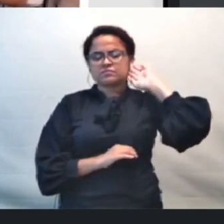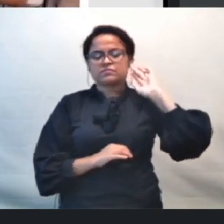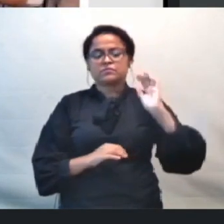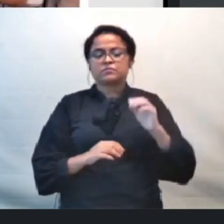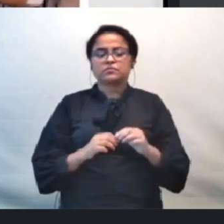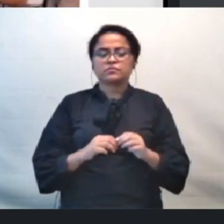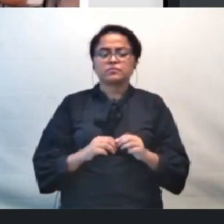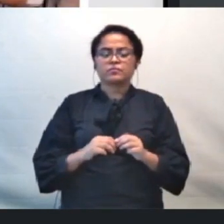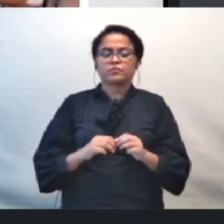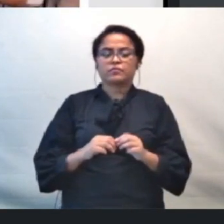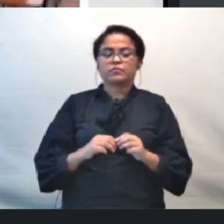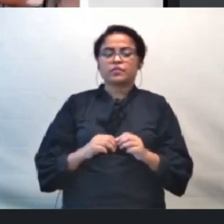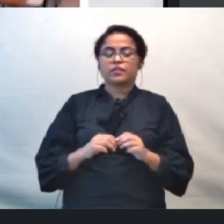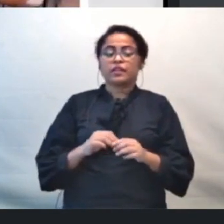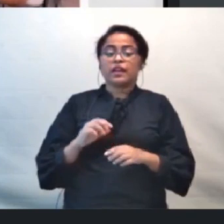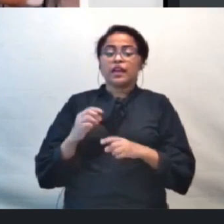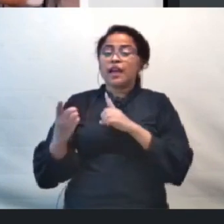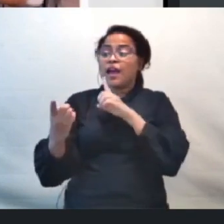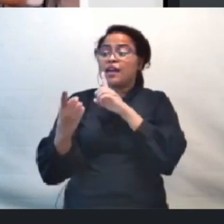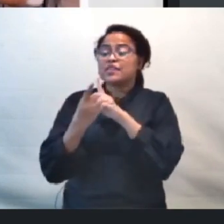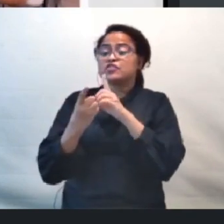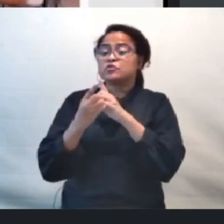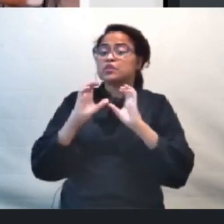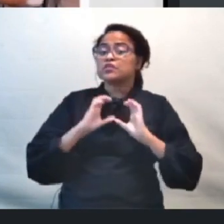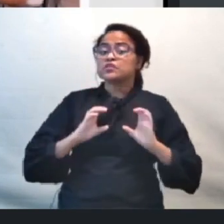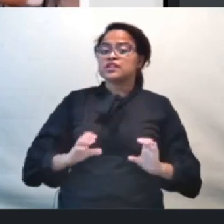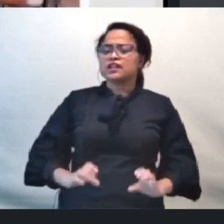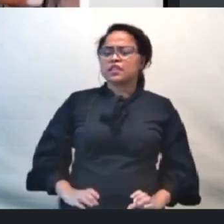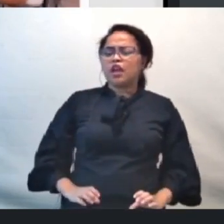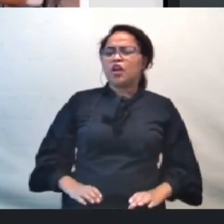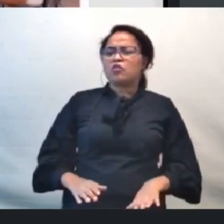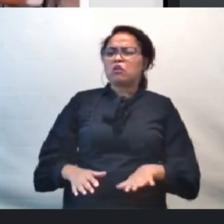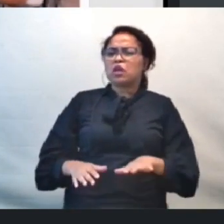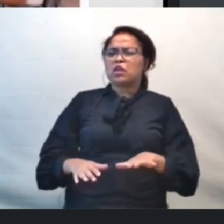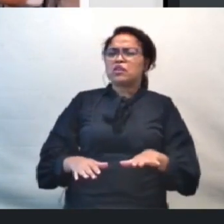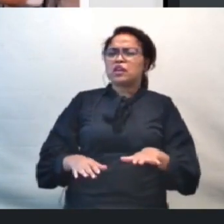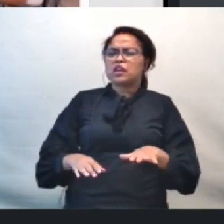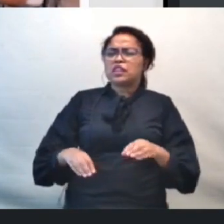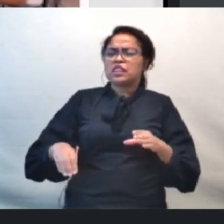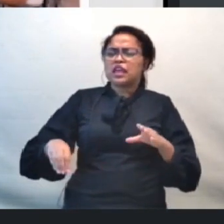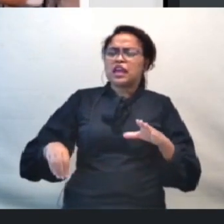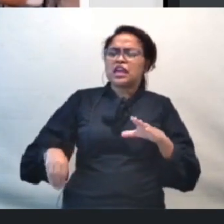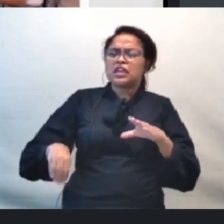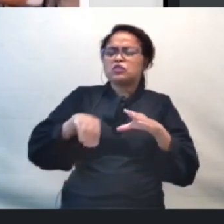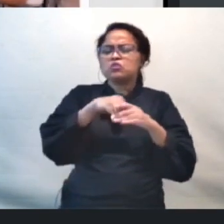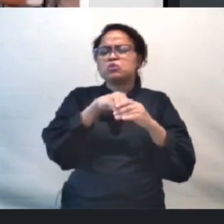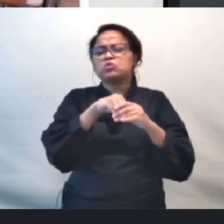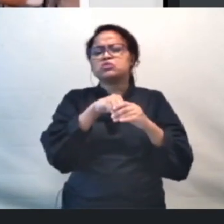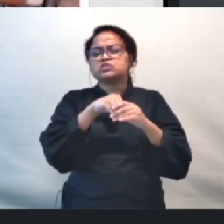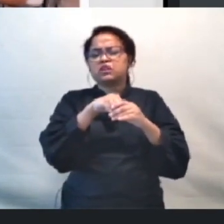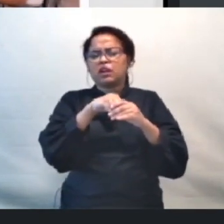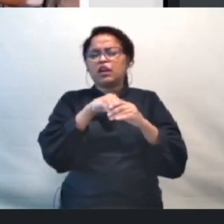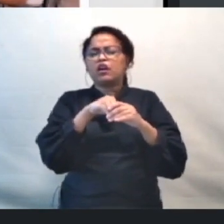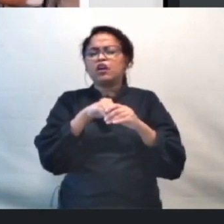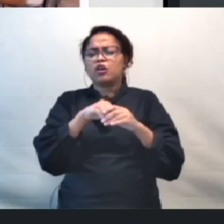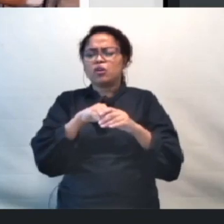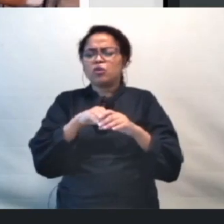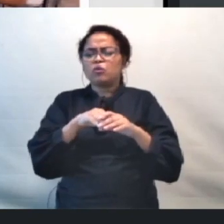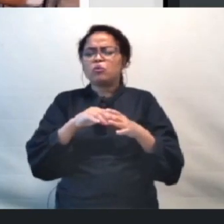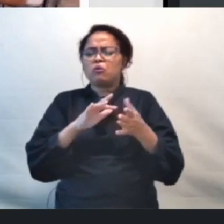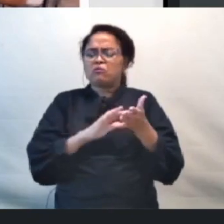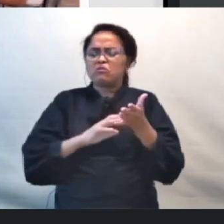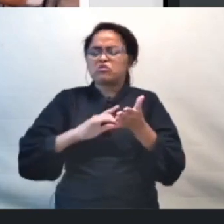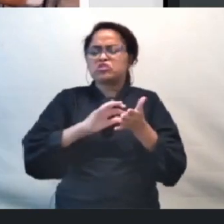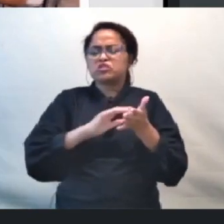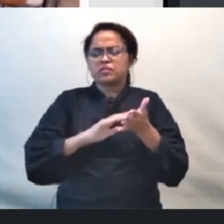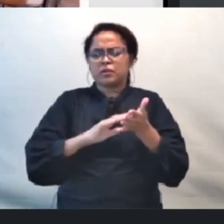Dentro da resultado de atendimento ao cidadão, na inclusão digital, foram mais de 7.500 vagas das modalidades